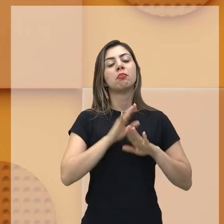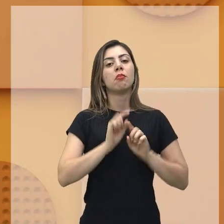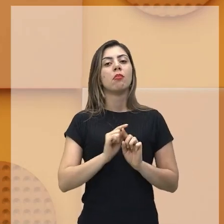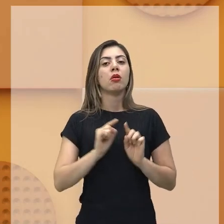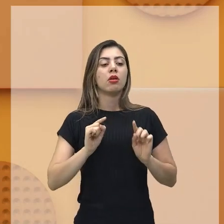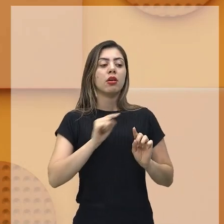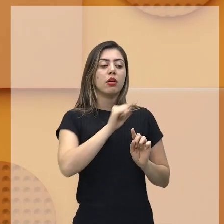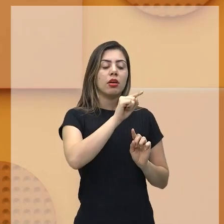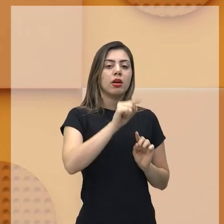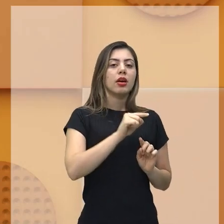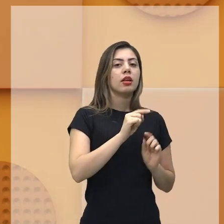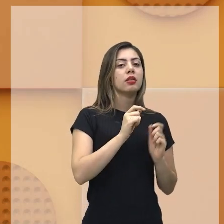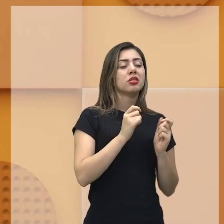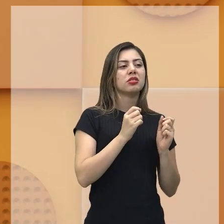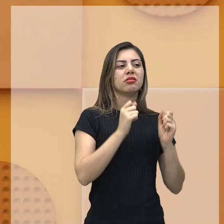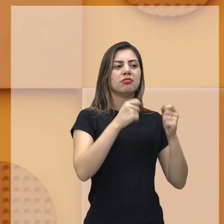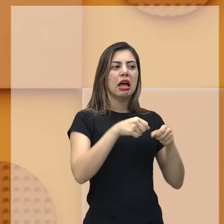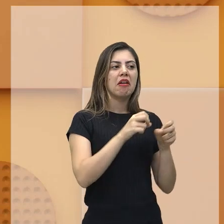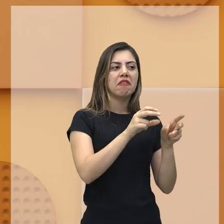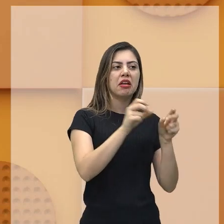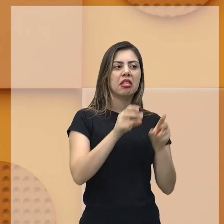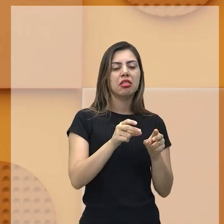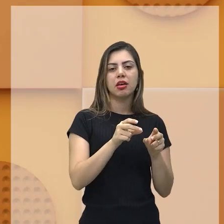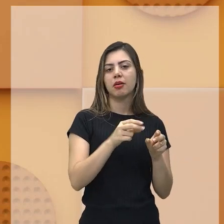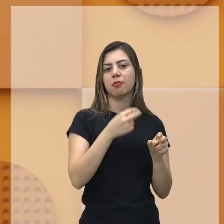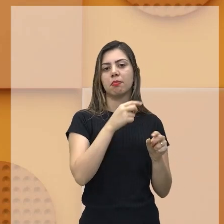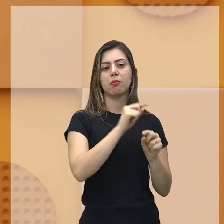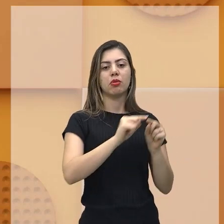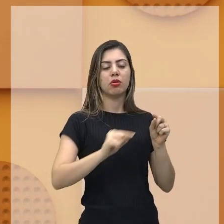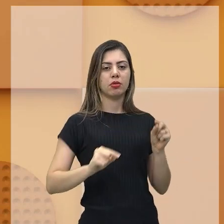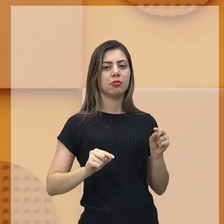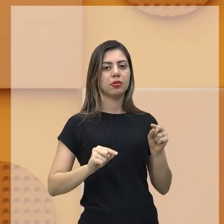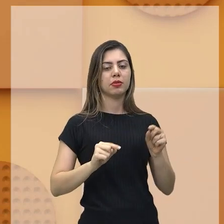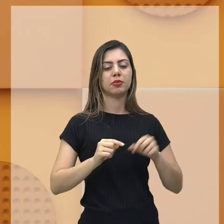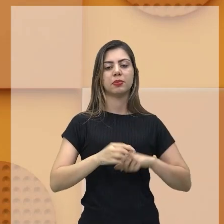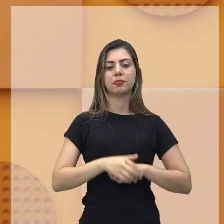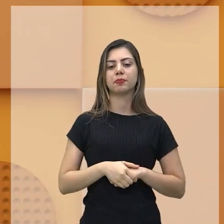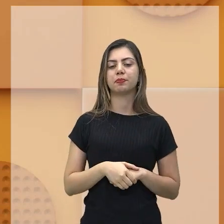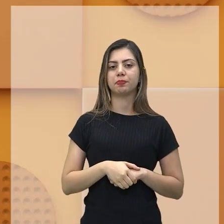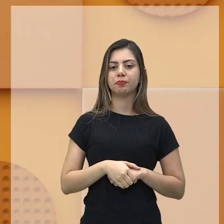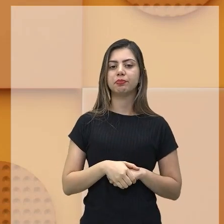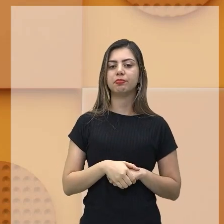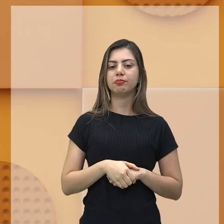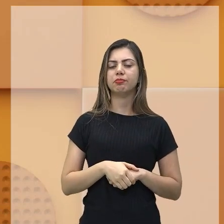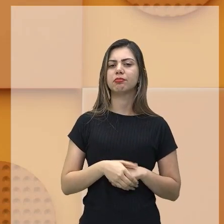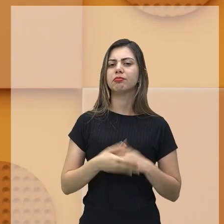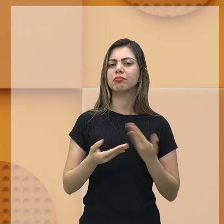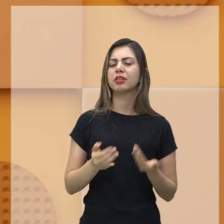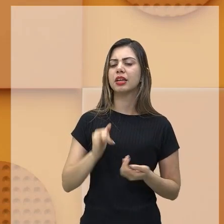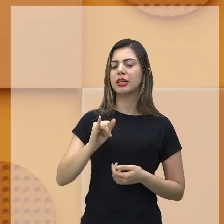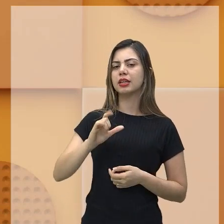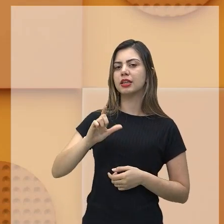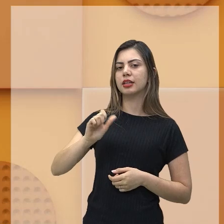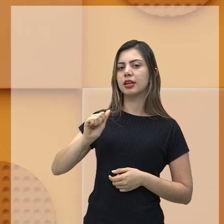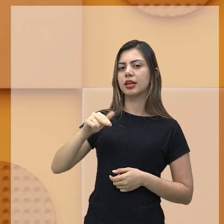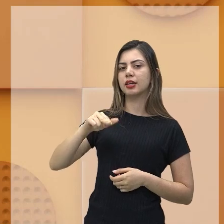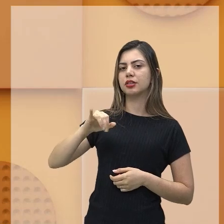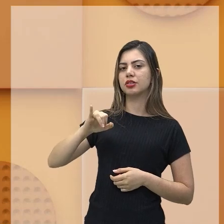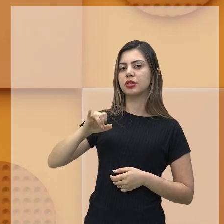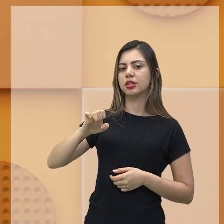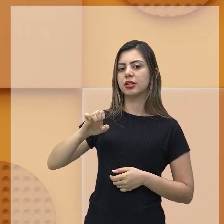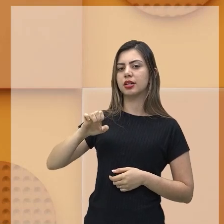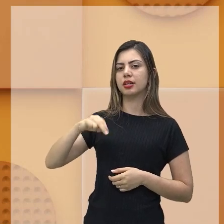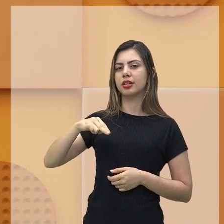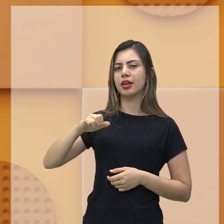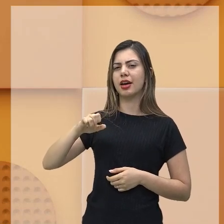usufruto dos povos indígenas e seja inalienável, tá, gente? O que quer dizer inalienável, professor?